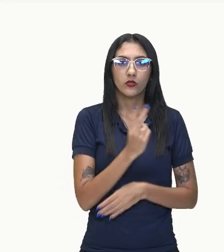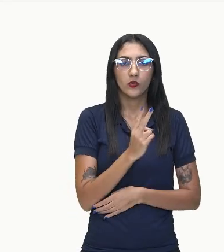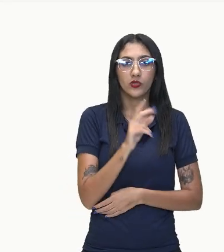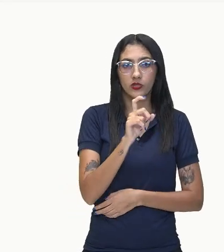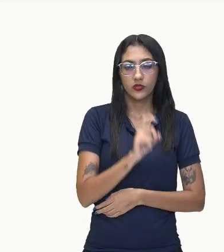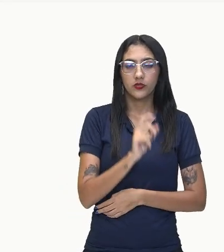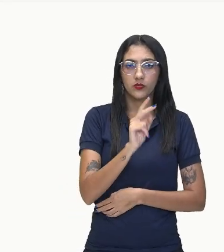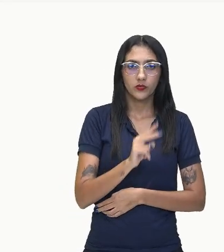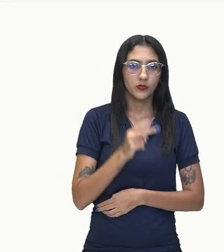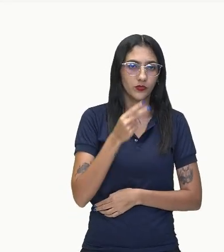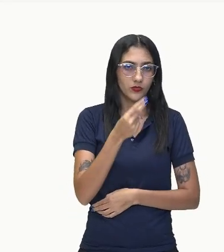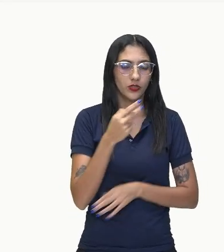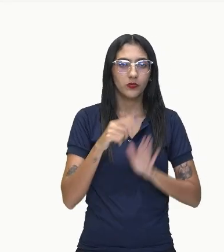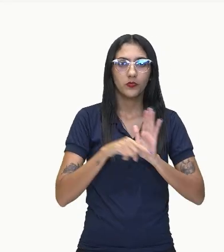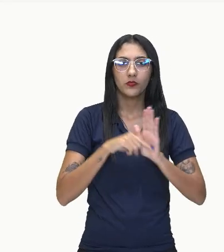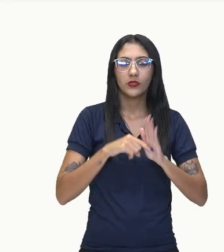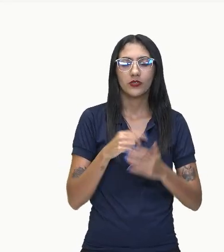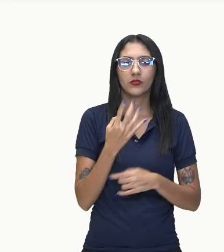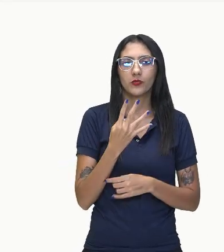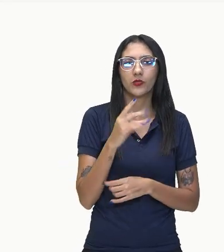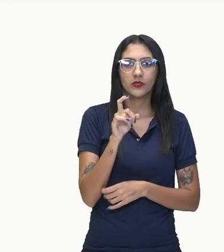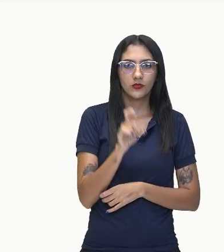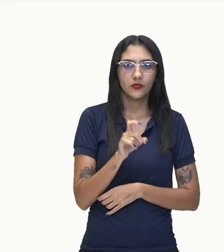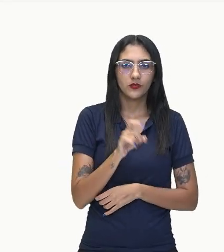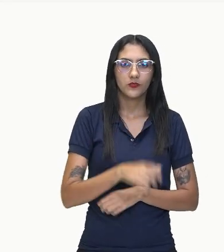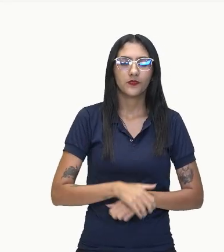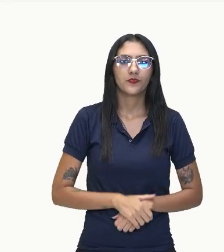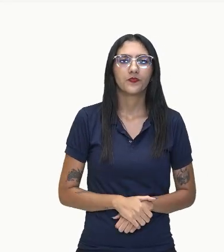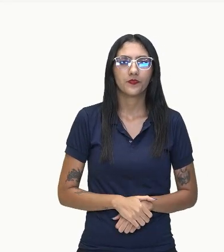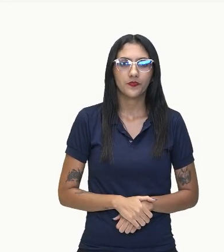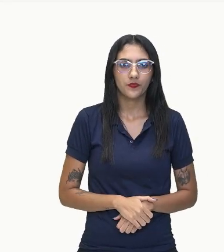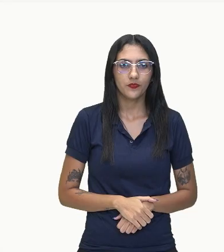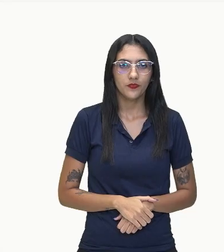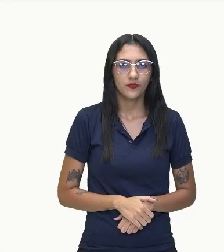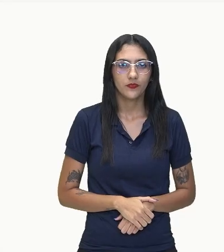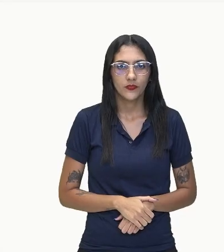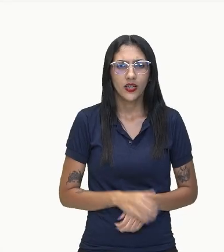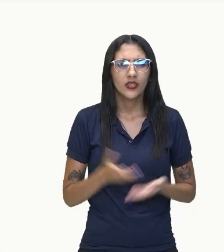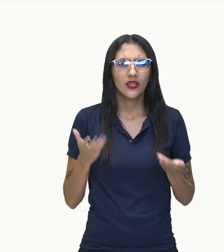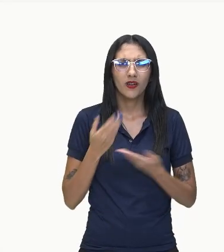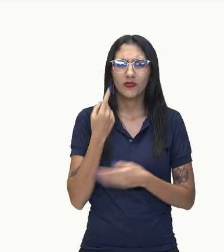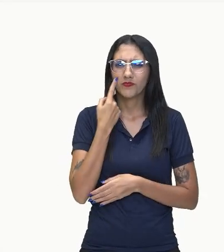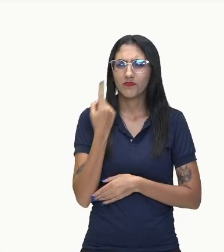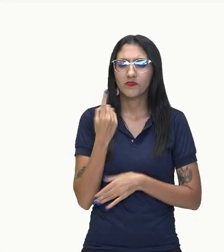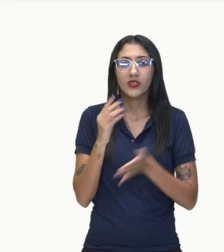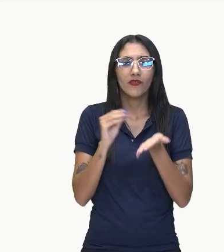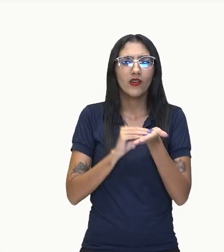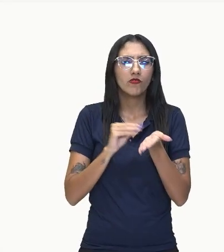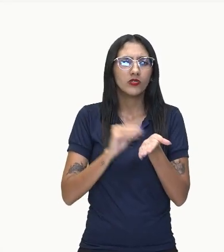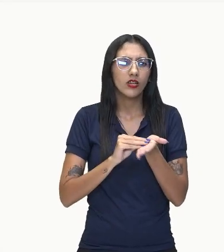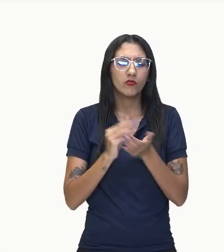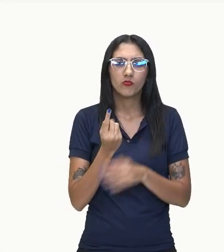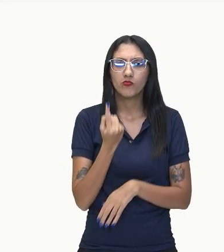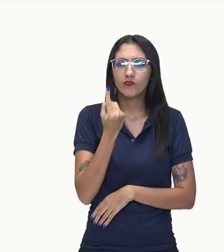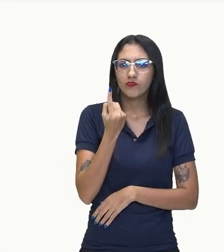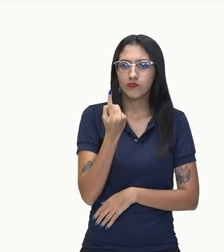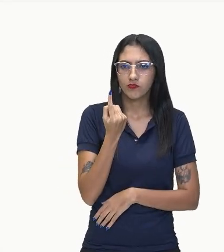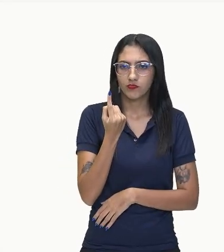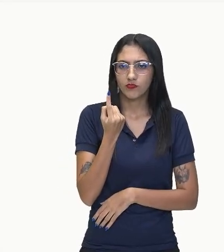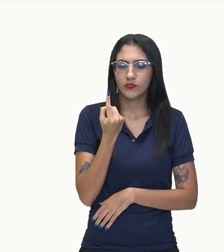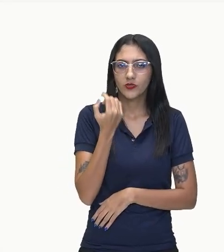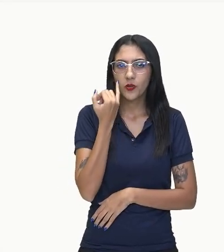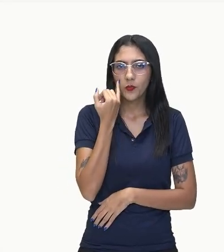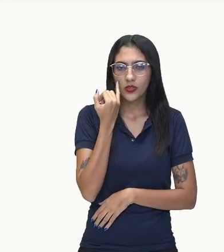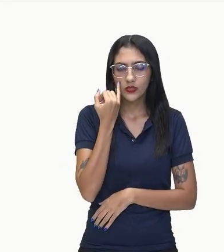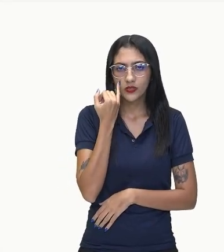a 2x² menos 4x. E agora, não está faltando um elemento aí? Bom,